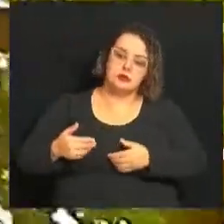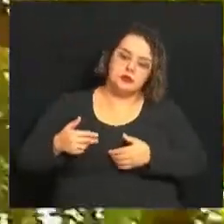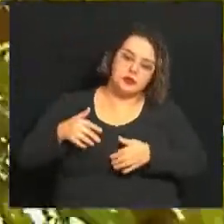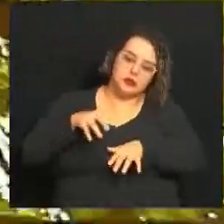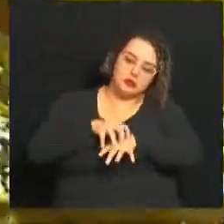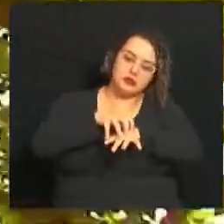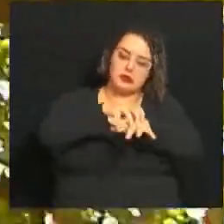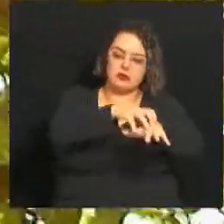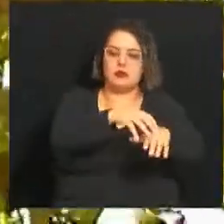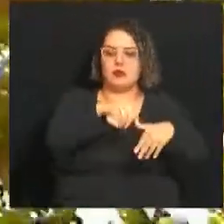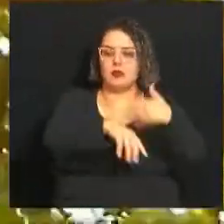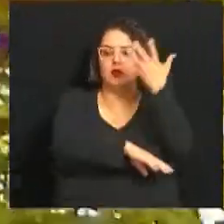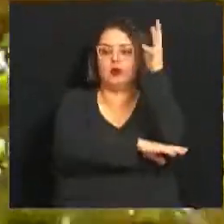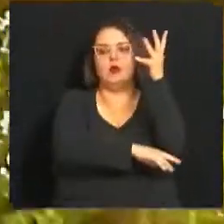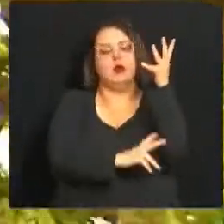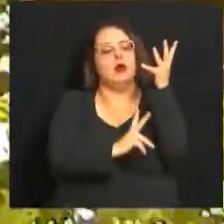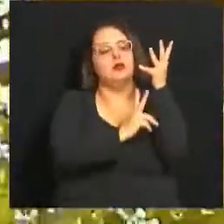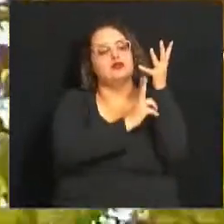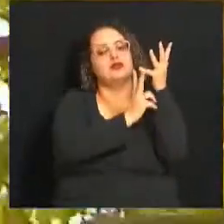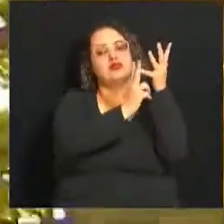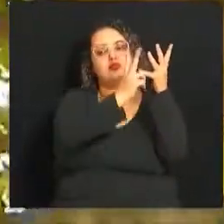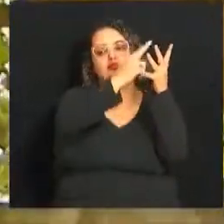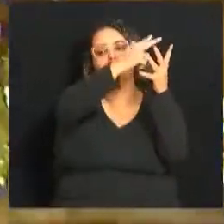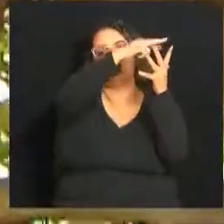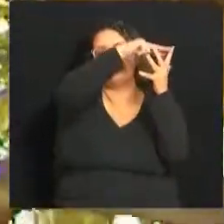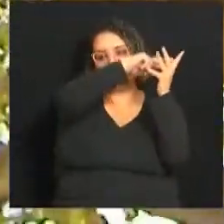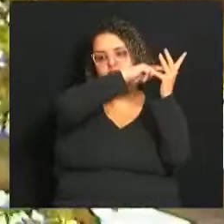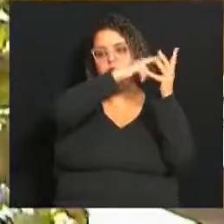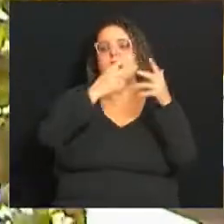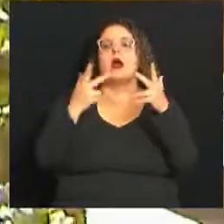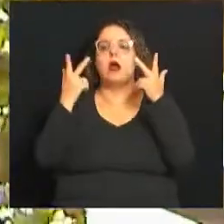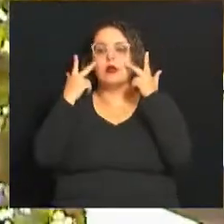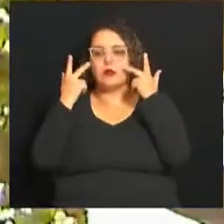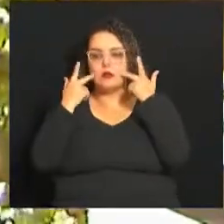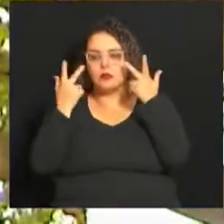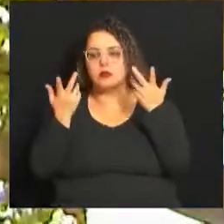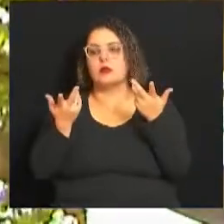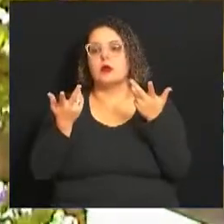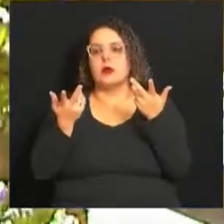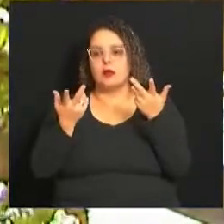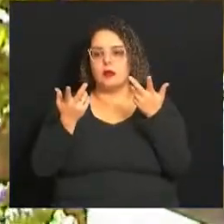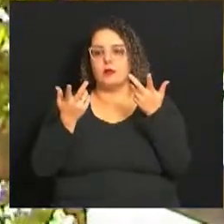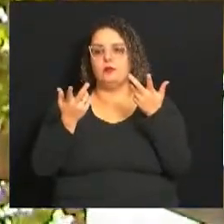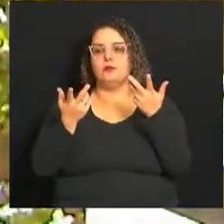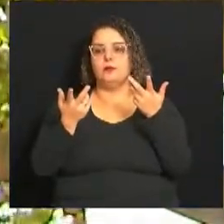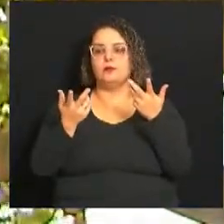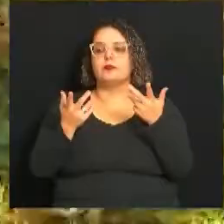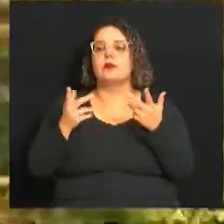árvore, tem que fazer a poda, né? Naturalmente, essa poda, ela